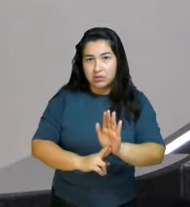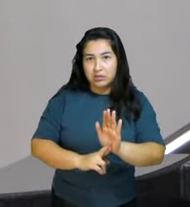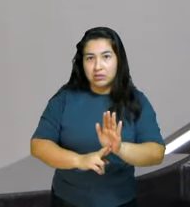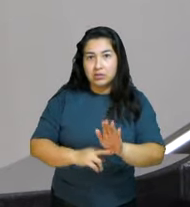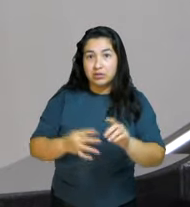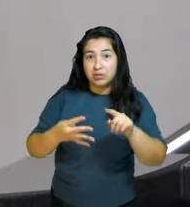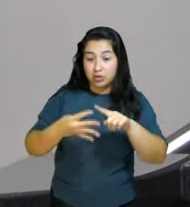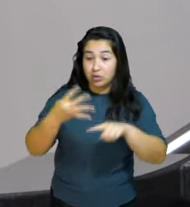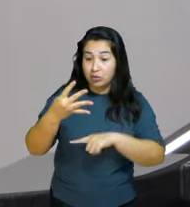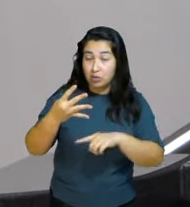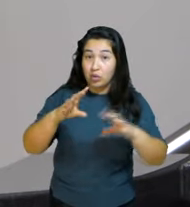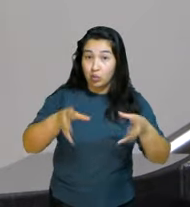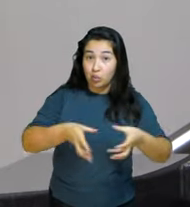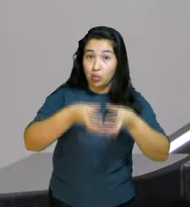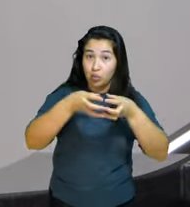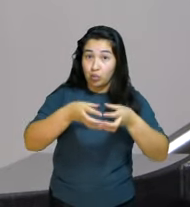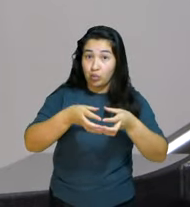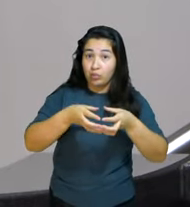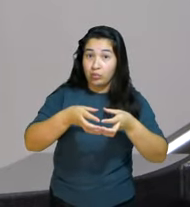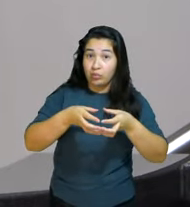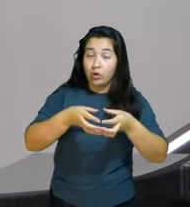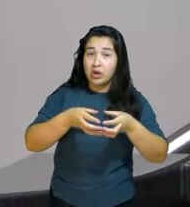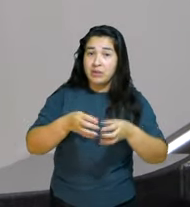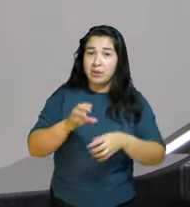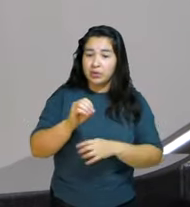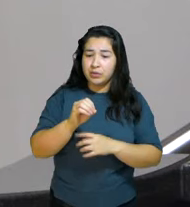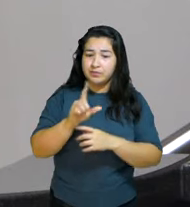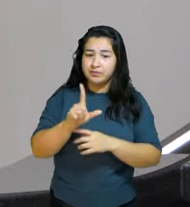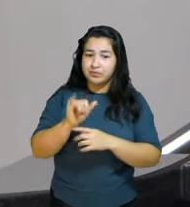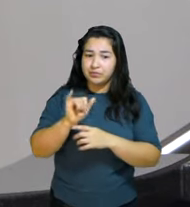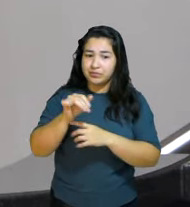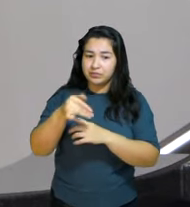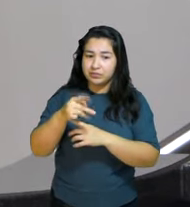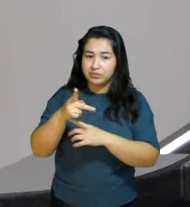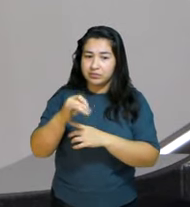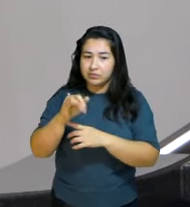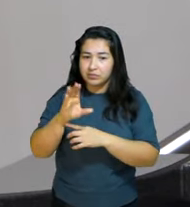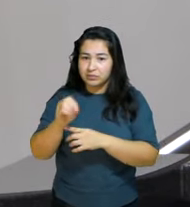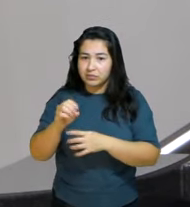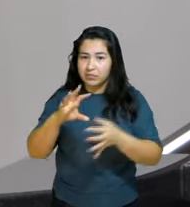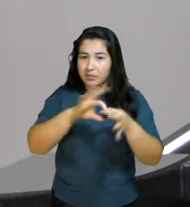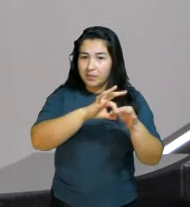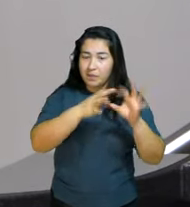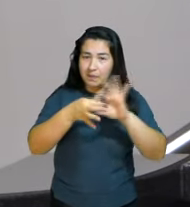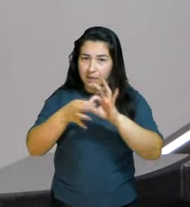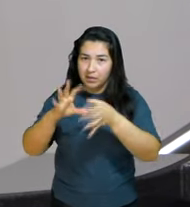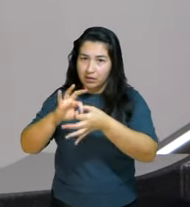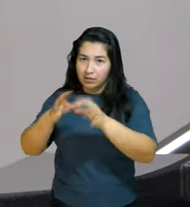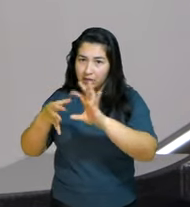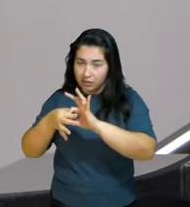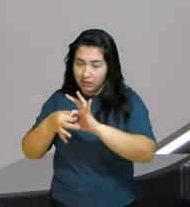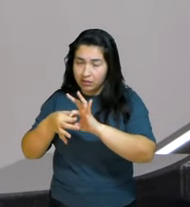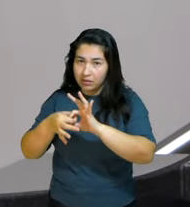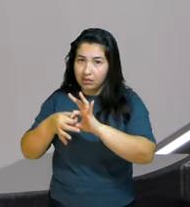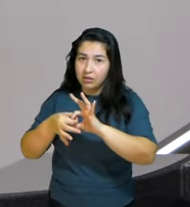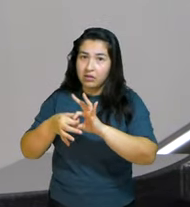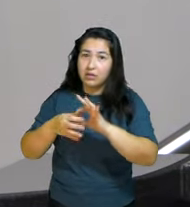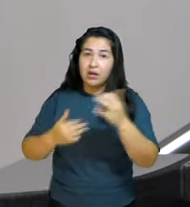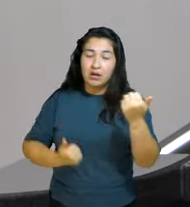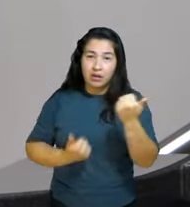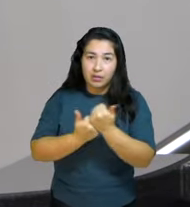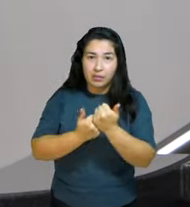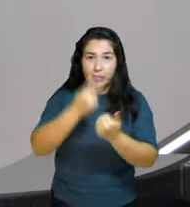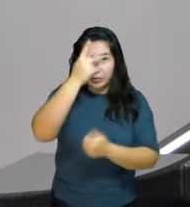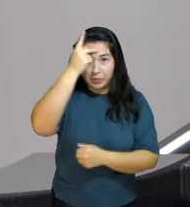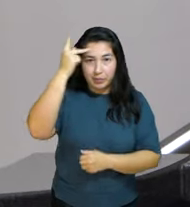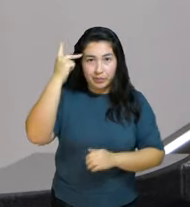sei como foi difícil esse início da minha carreira, que contei, inclusive, com entidades de apoio a pessoas com deficiência, como